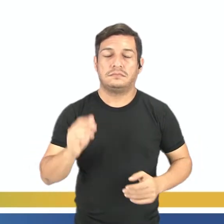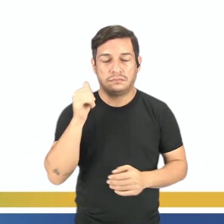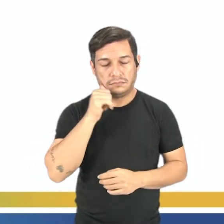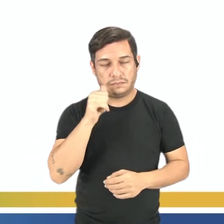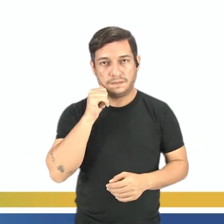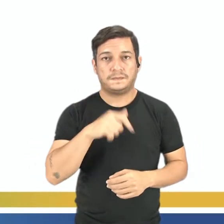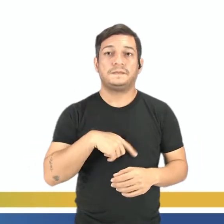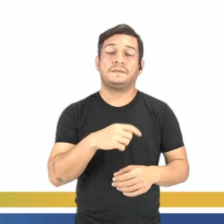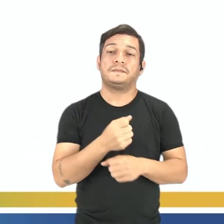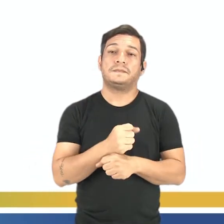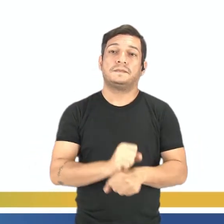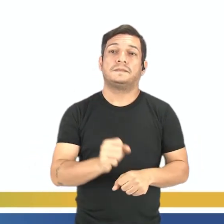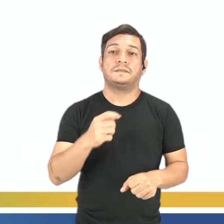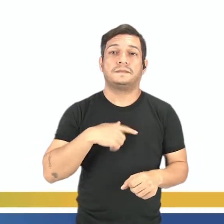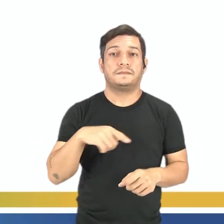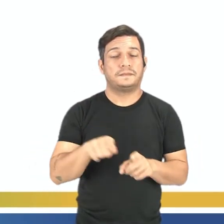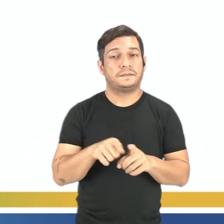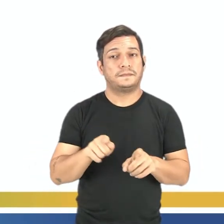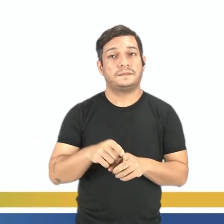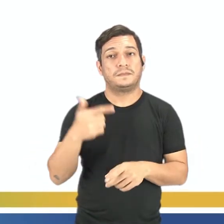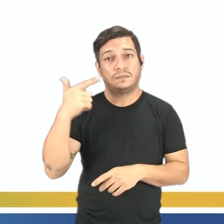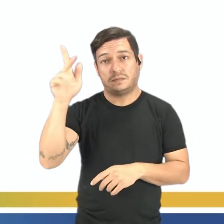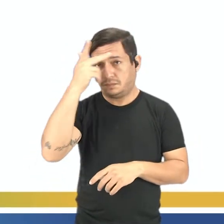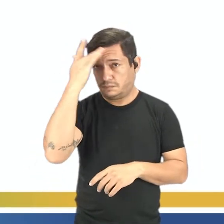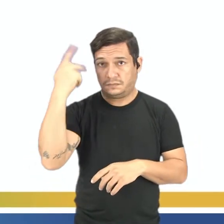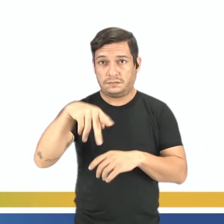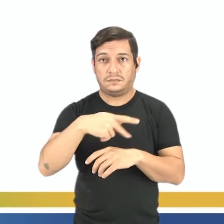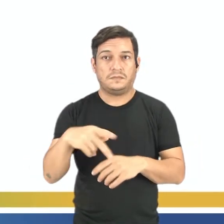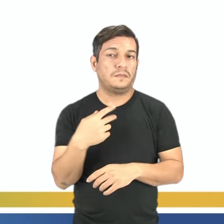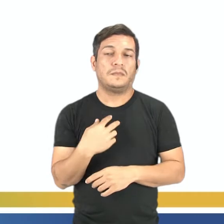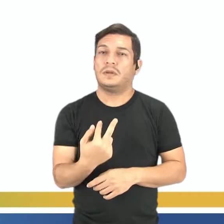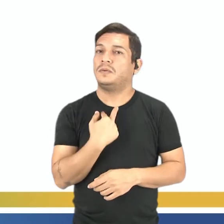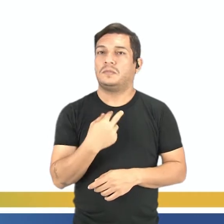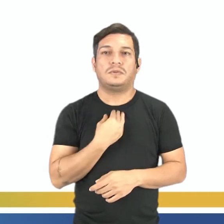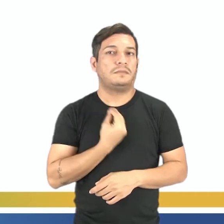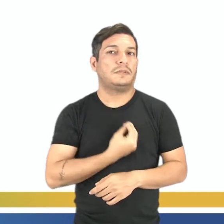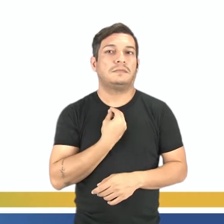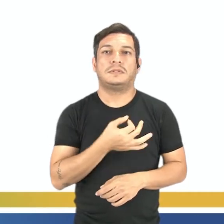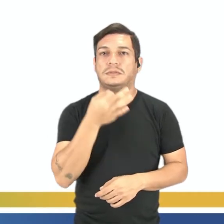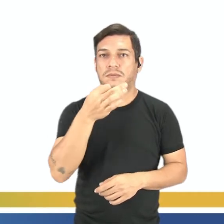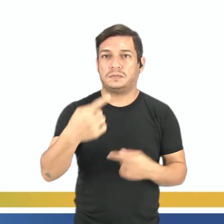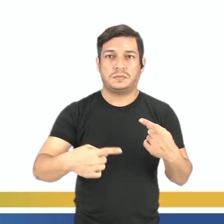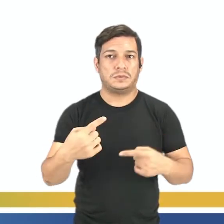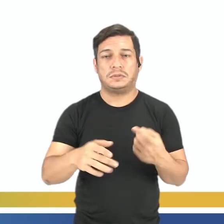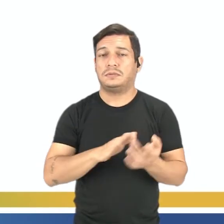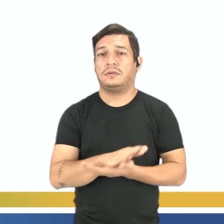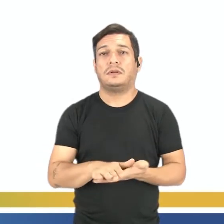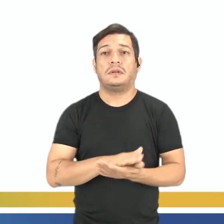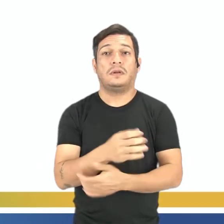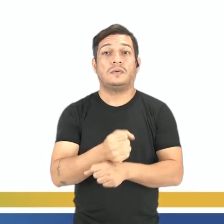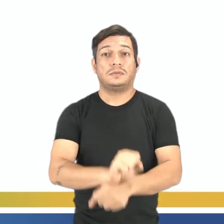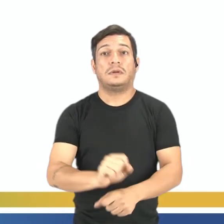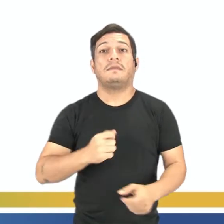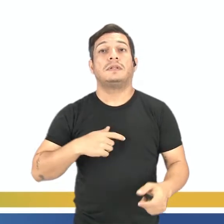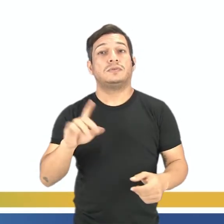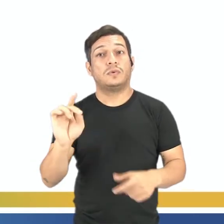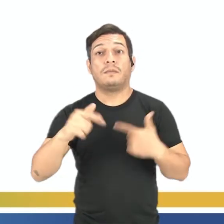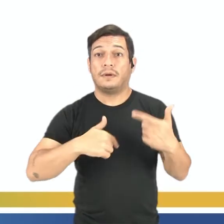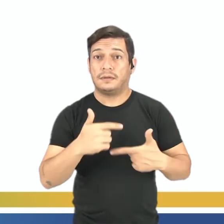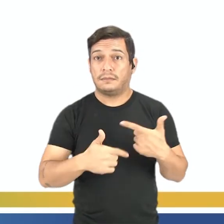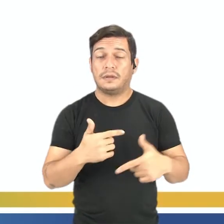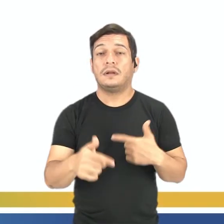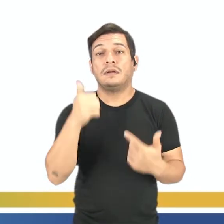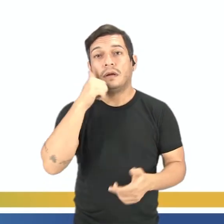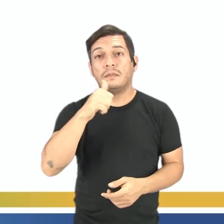não desfrutavam de nenhum tipo de participação política, o escravo era destinado ao trabalho e a mulher era